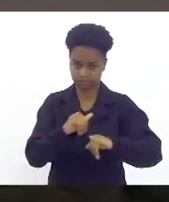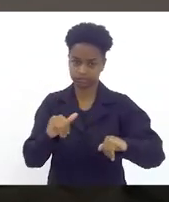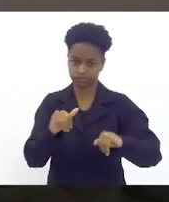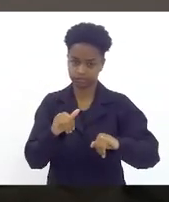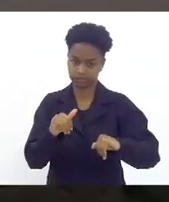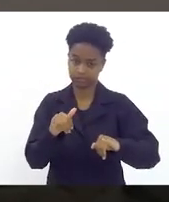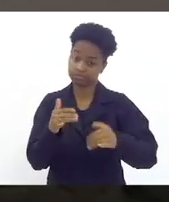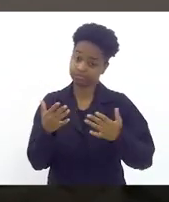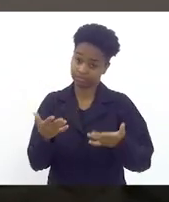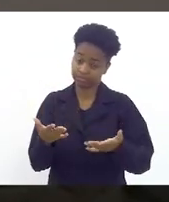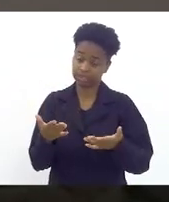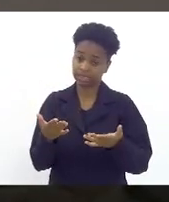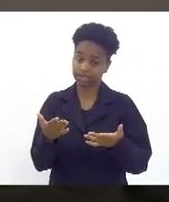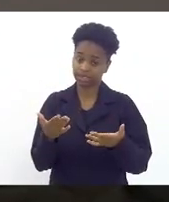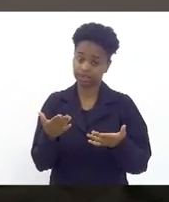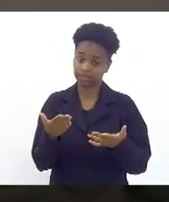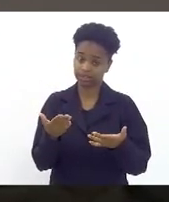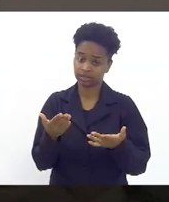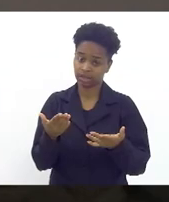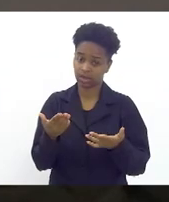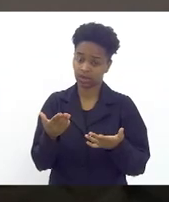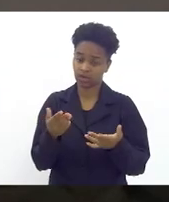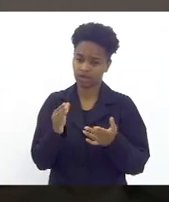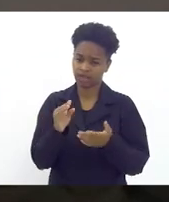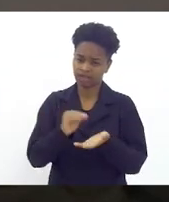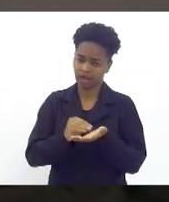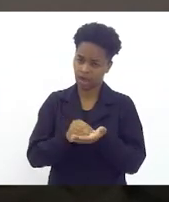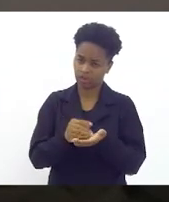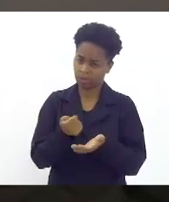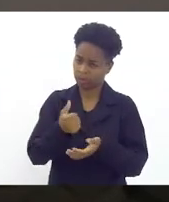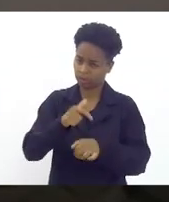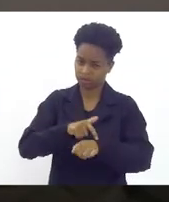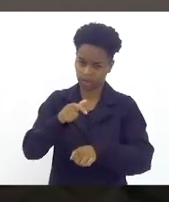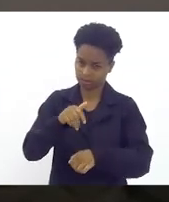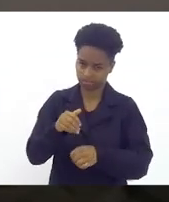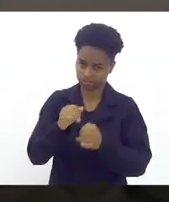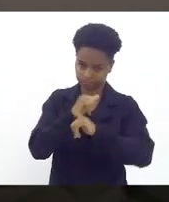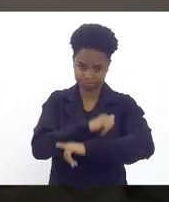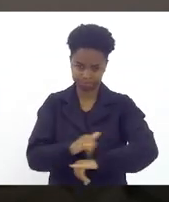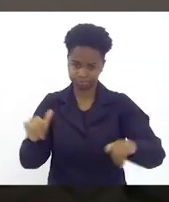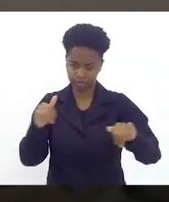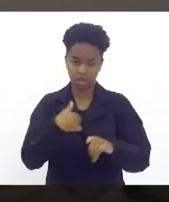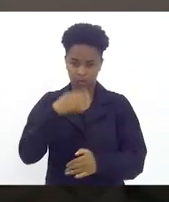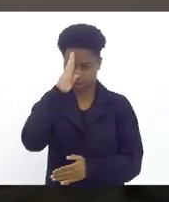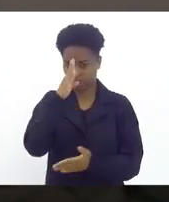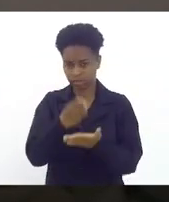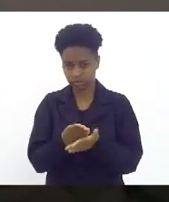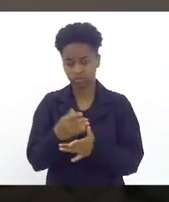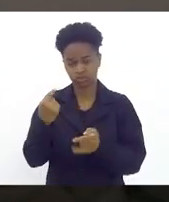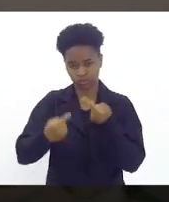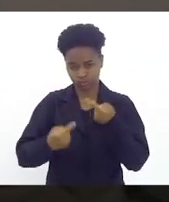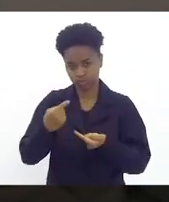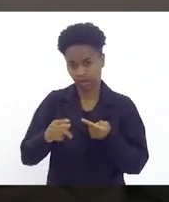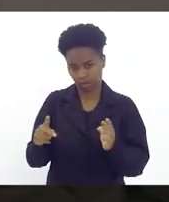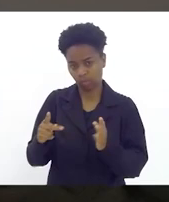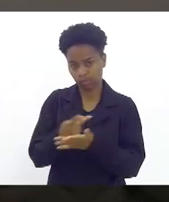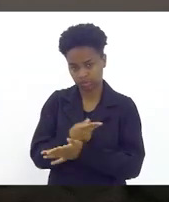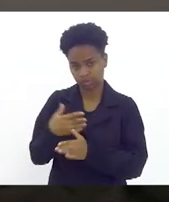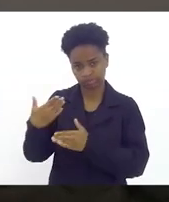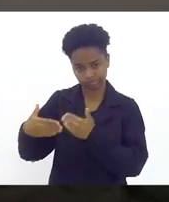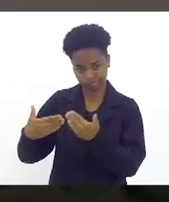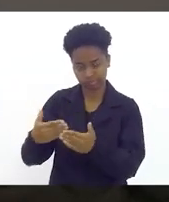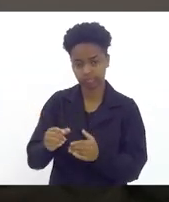em vias de descer lançado né acredito que as discussões estão em curso né que ela